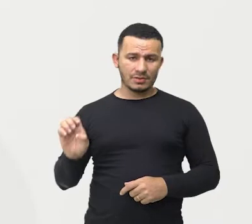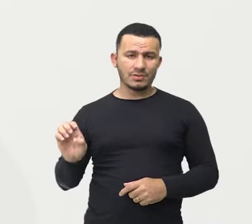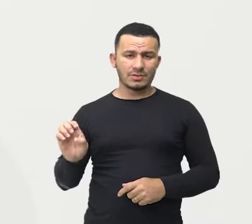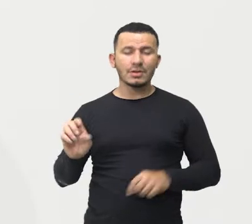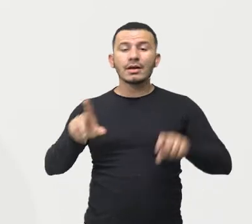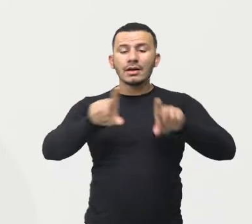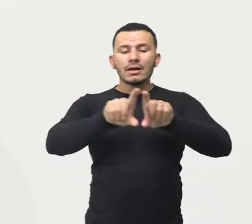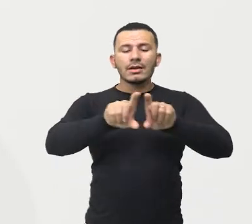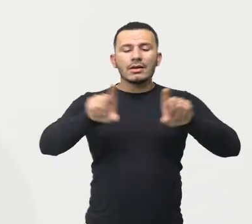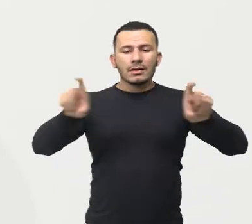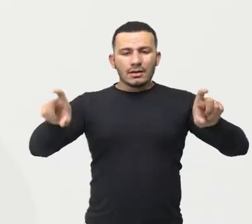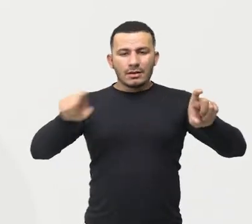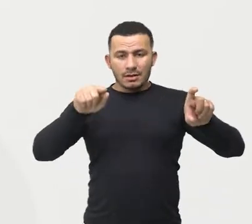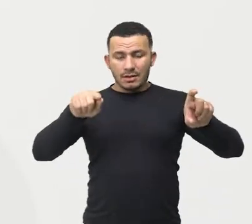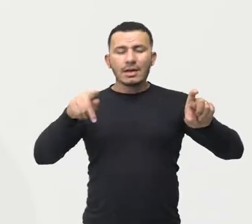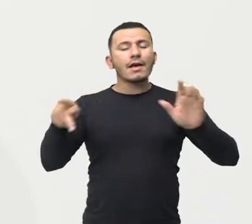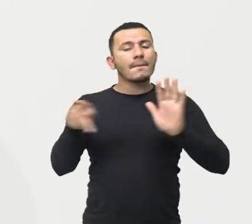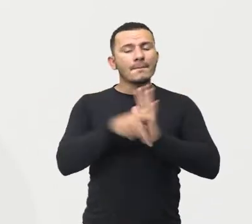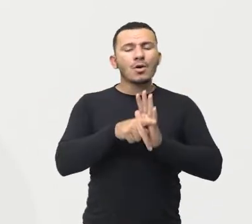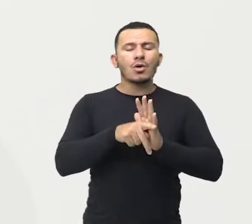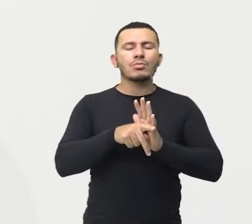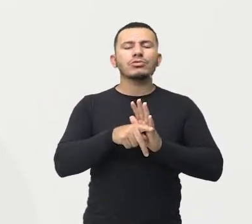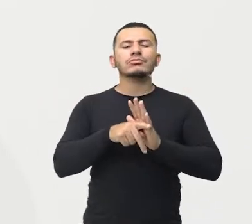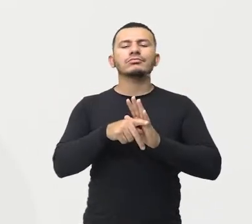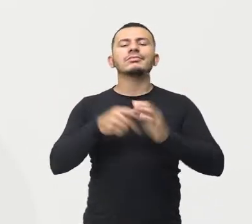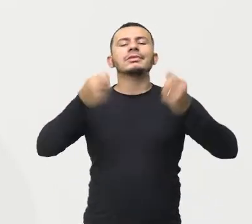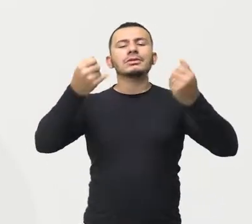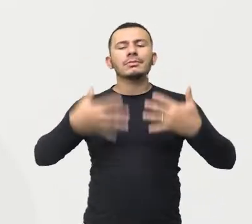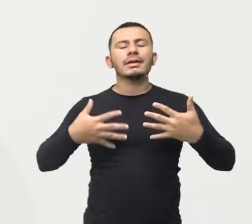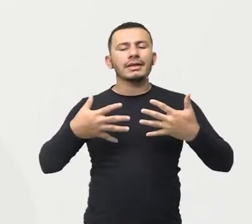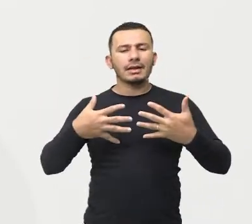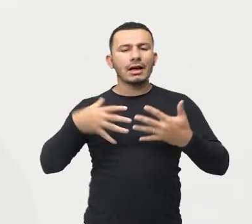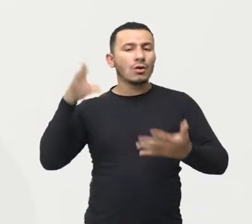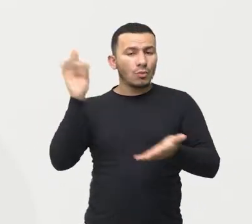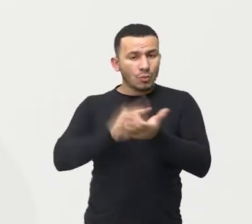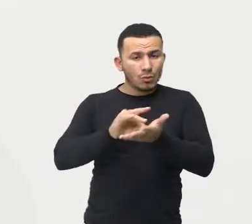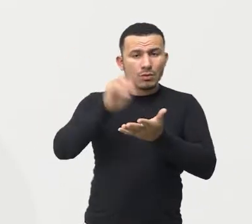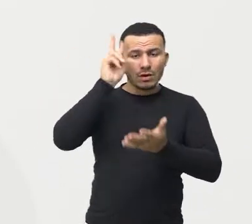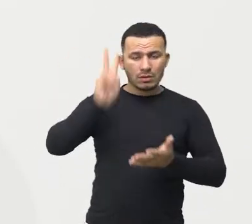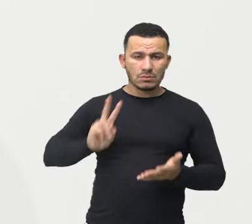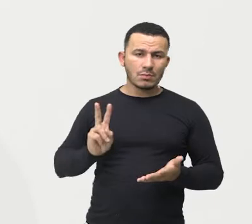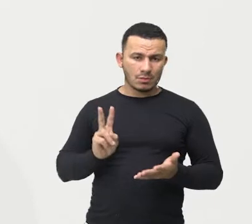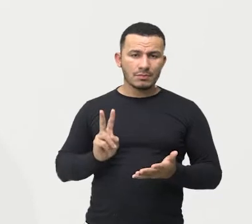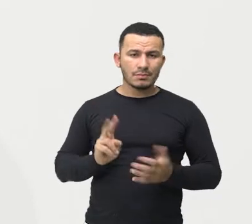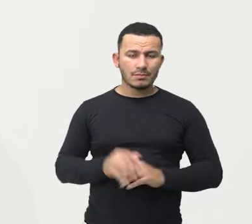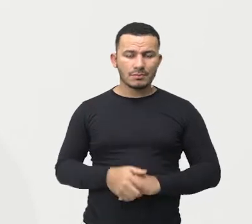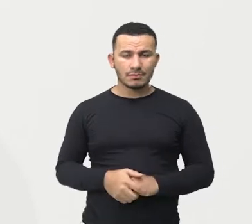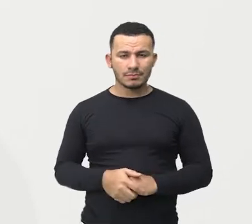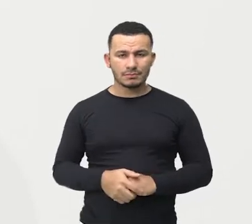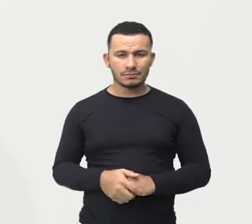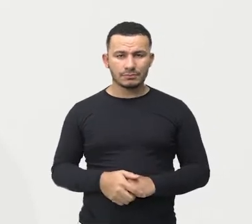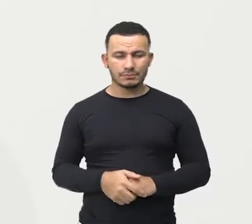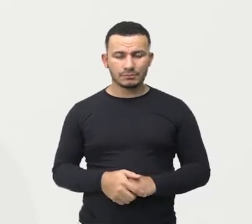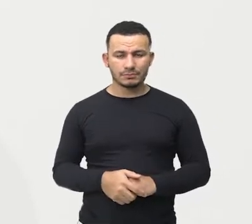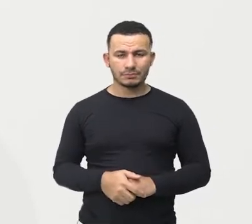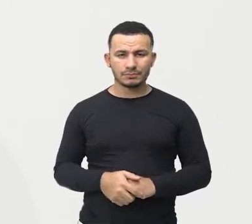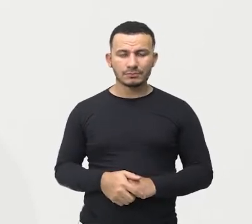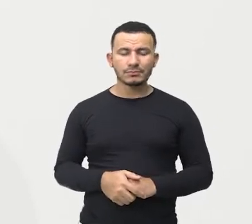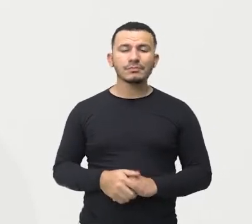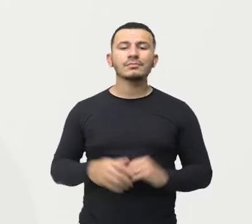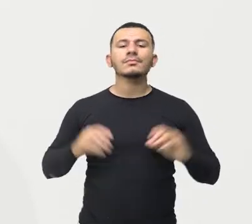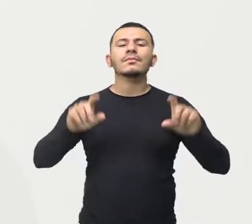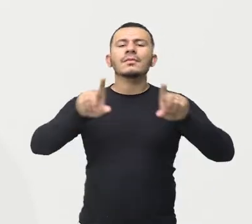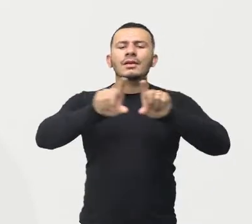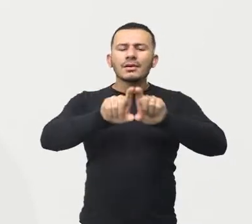esse parágrafo é responsável por apresentar o fato, o que aconteceu, ok? E